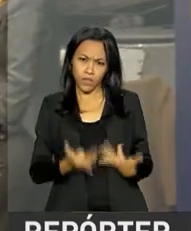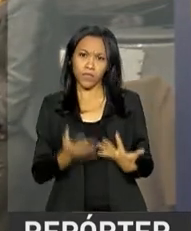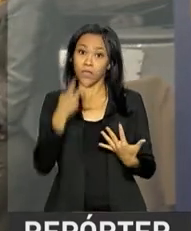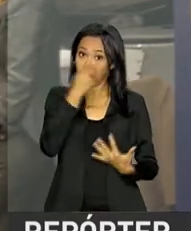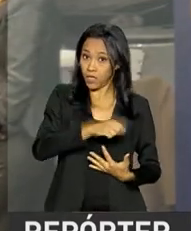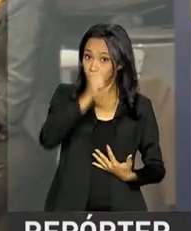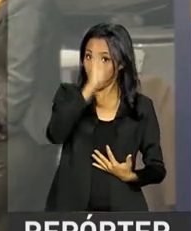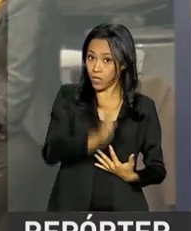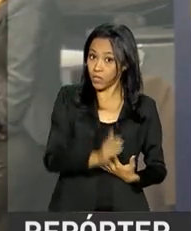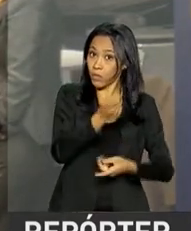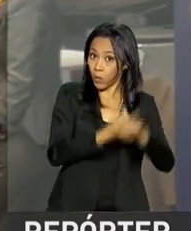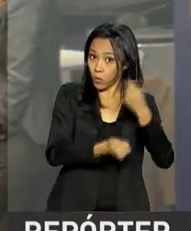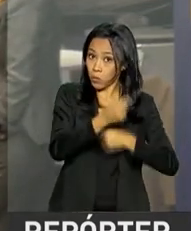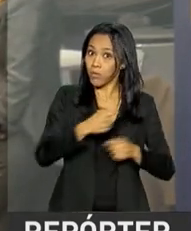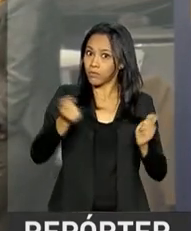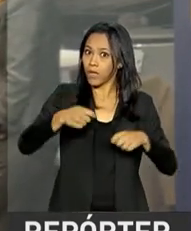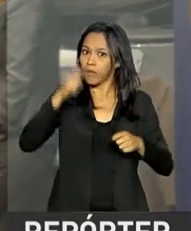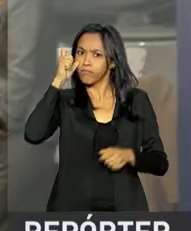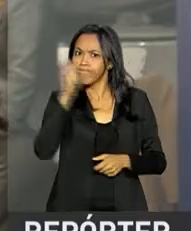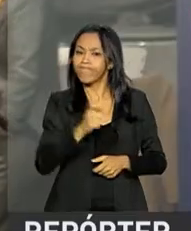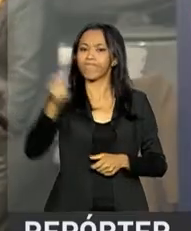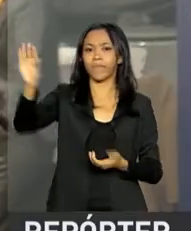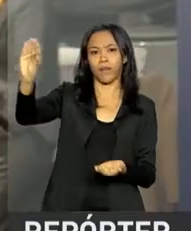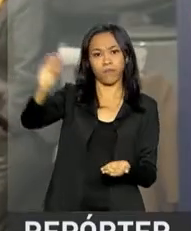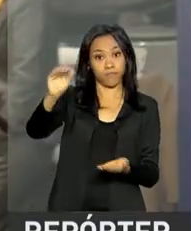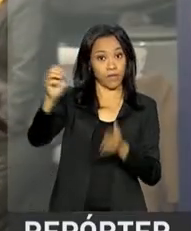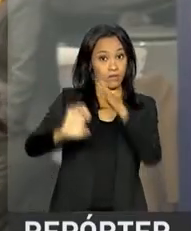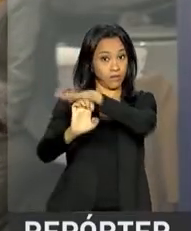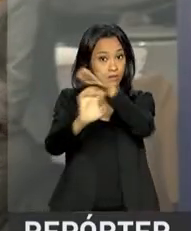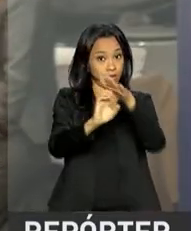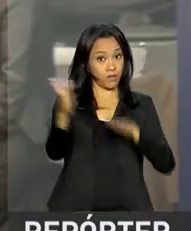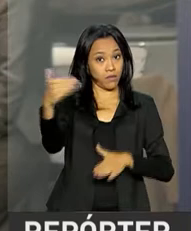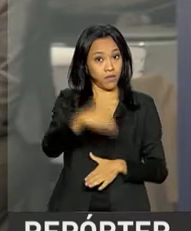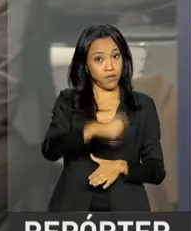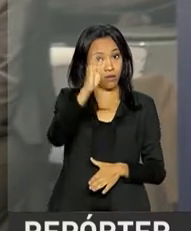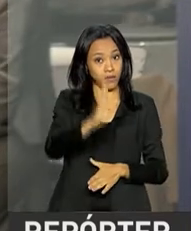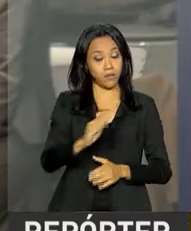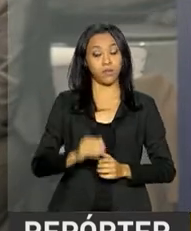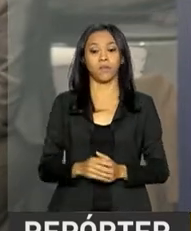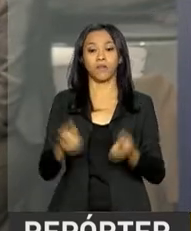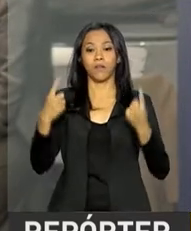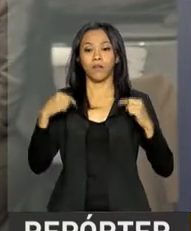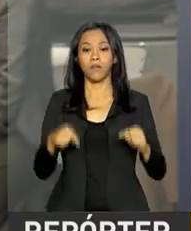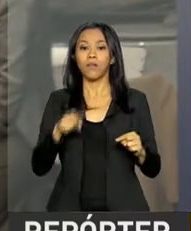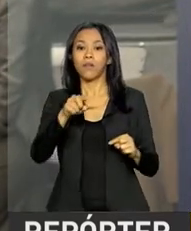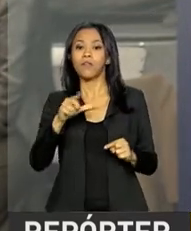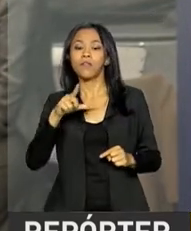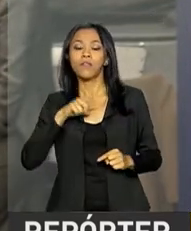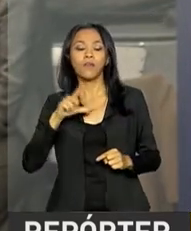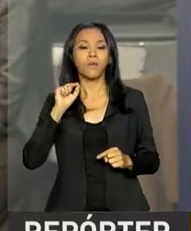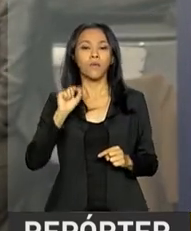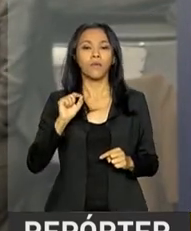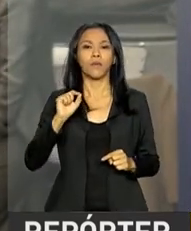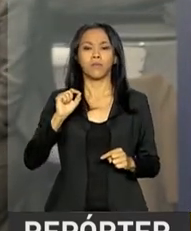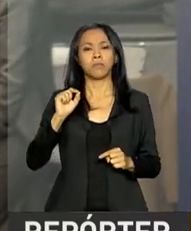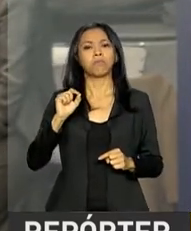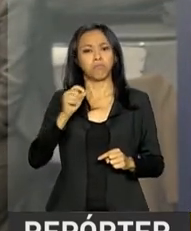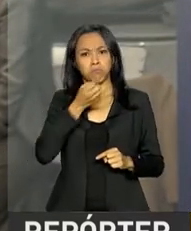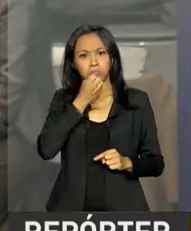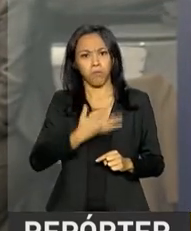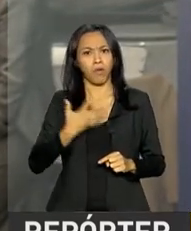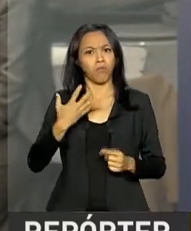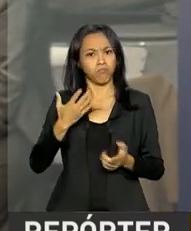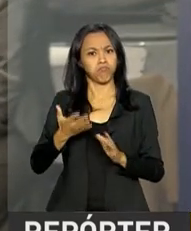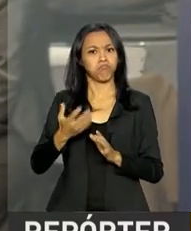do Brasil favorece os investimentos. Há um reconhecimento muito forte do que é feito essa administração